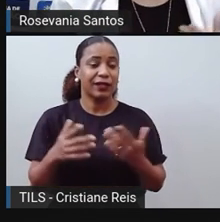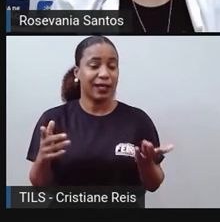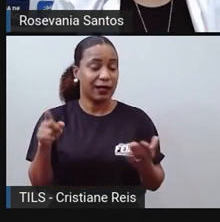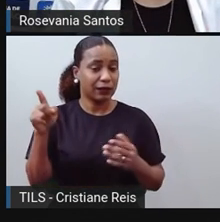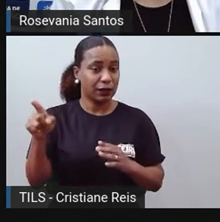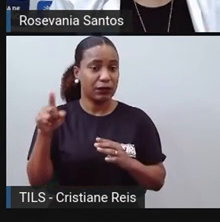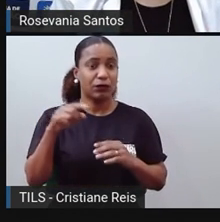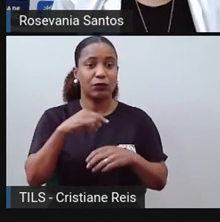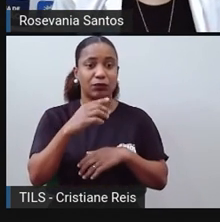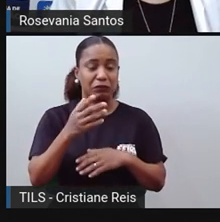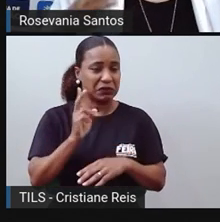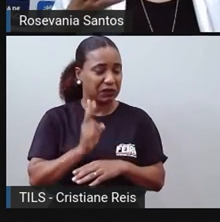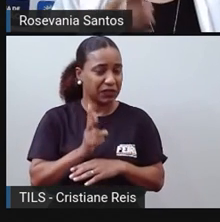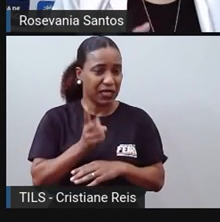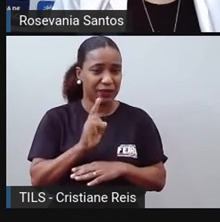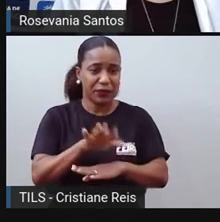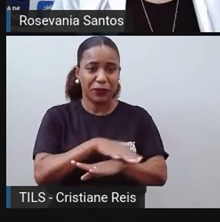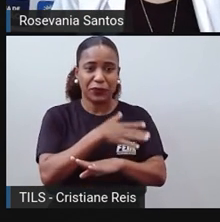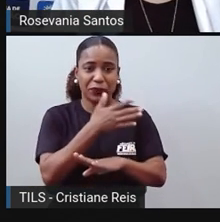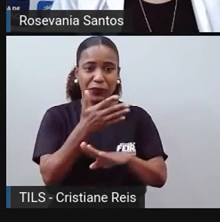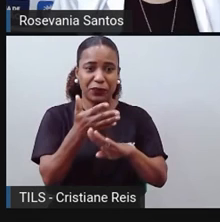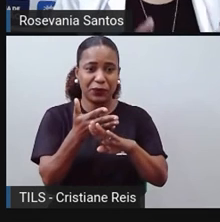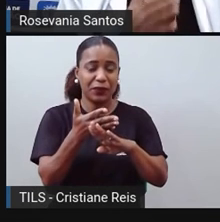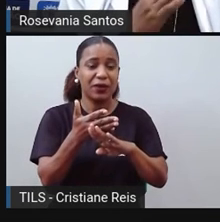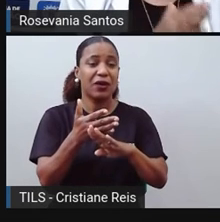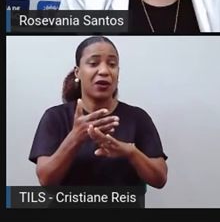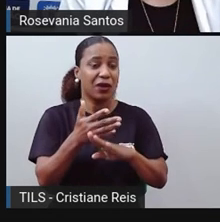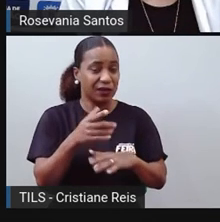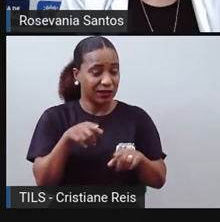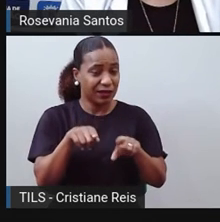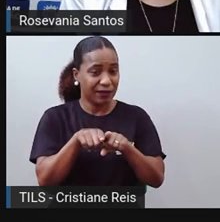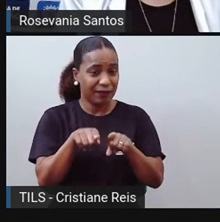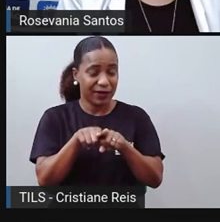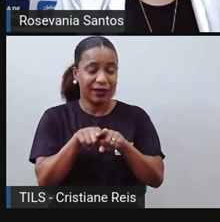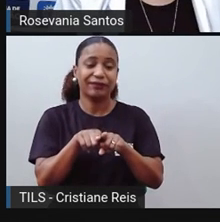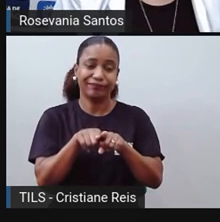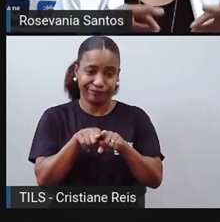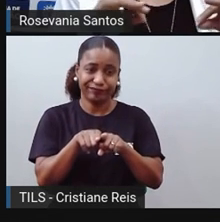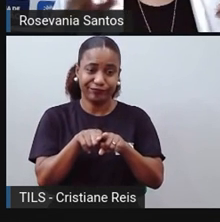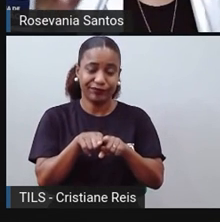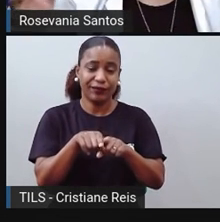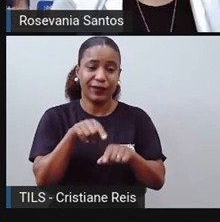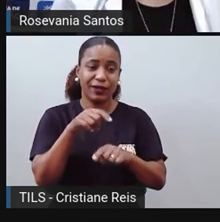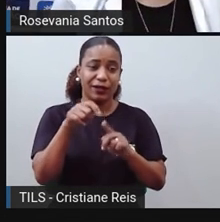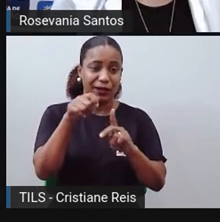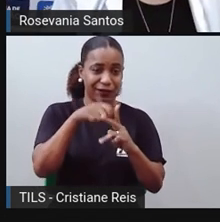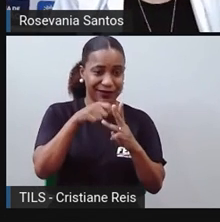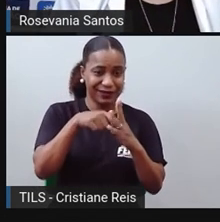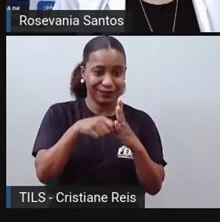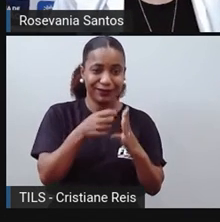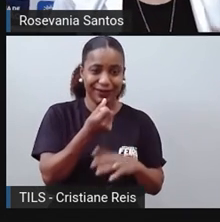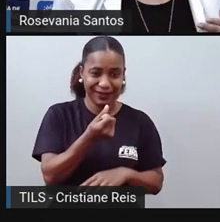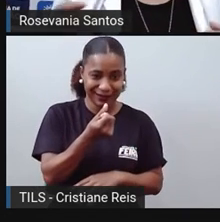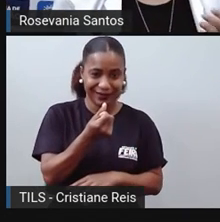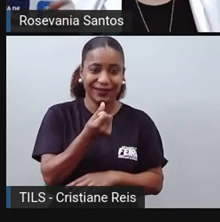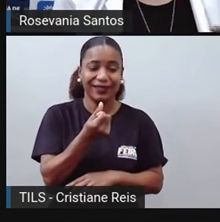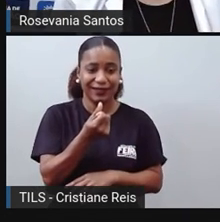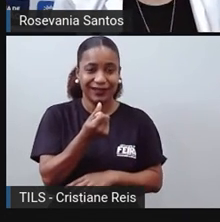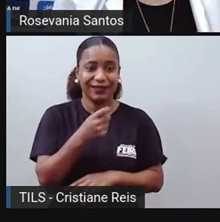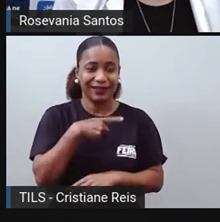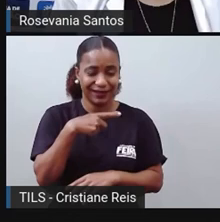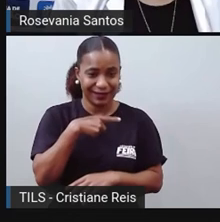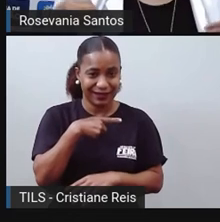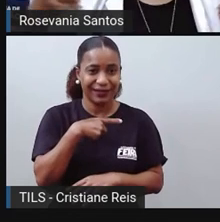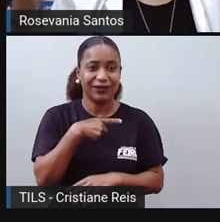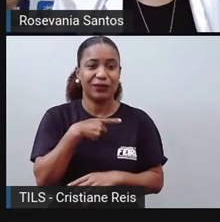temperaturas durante todo o tempo e são duas estações definidas. Uma é o dia todo, que até gera o